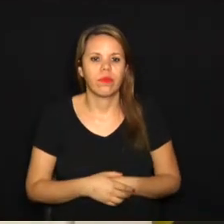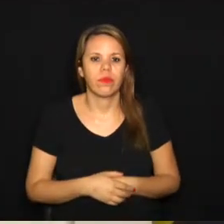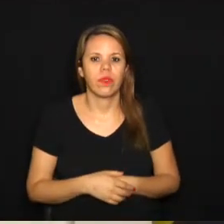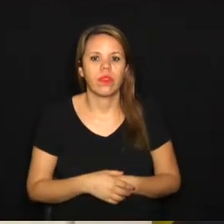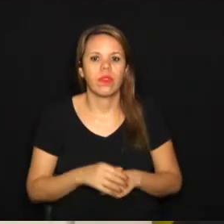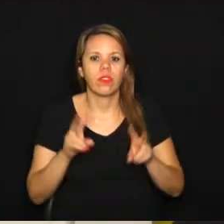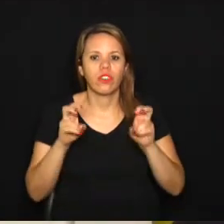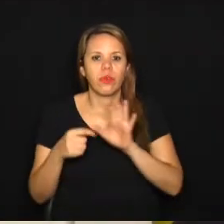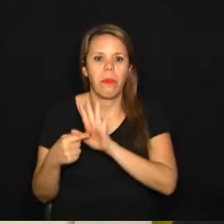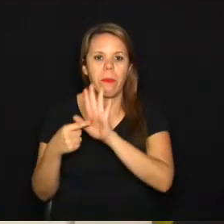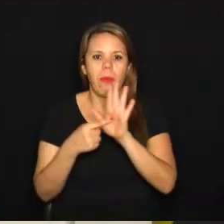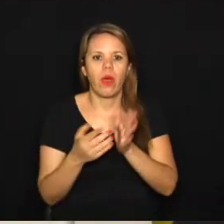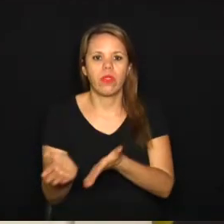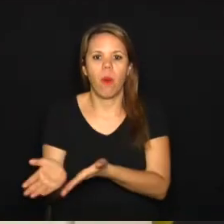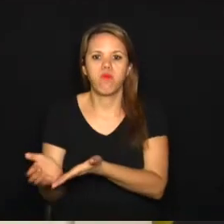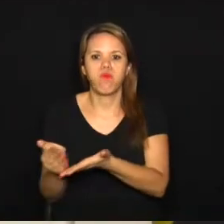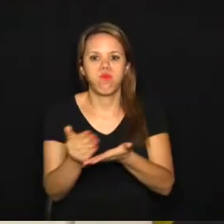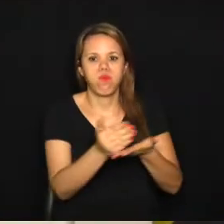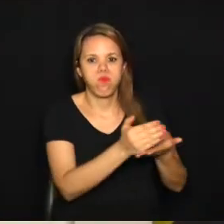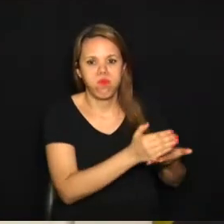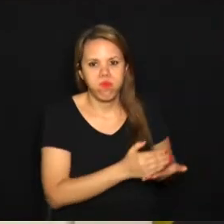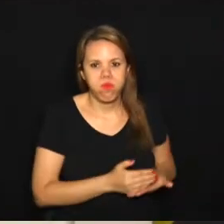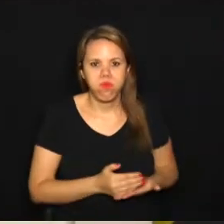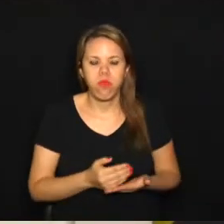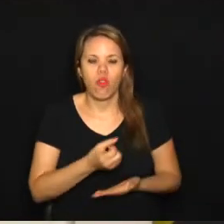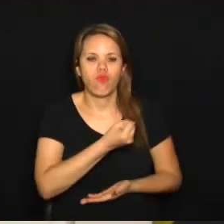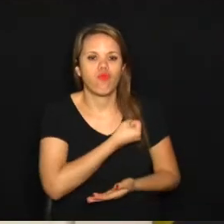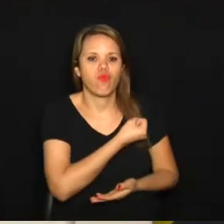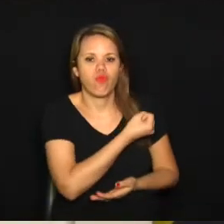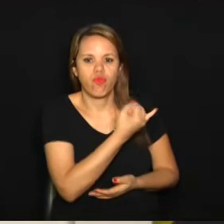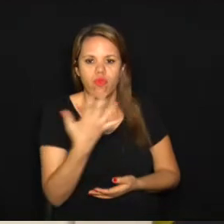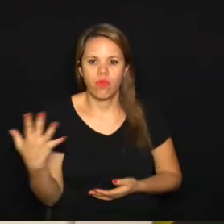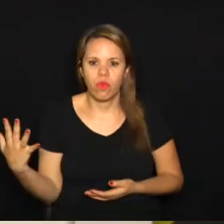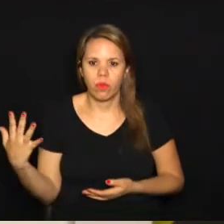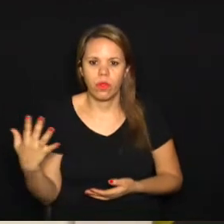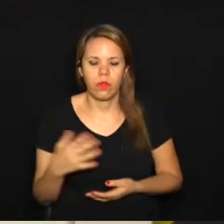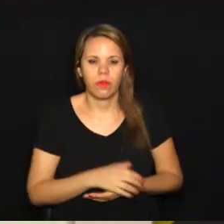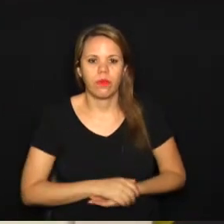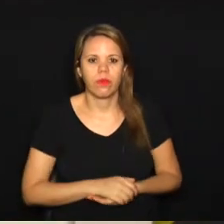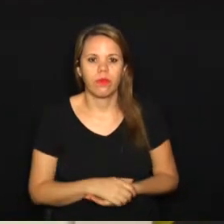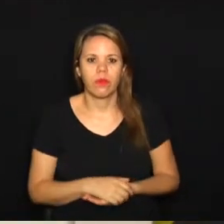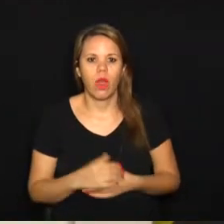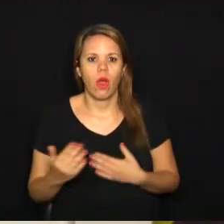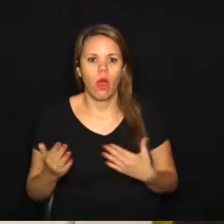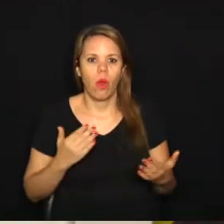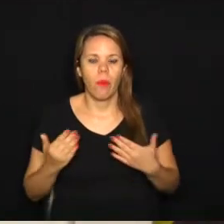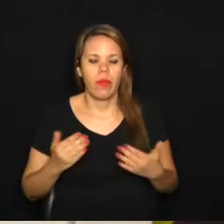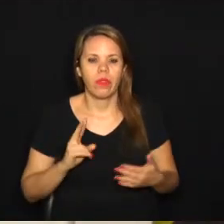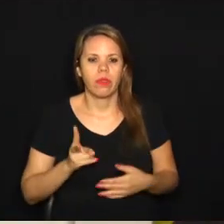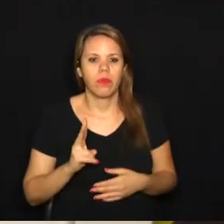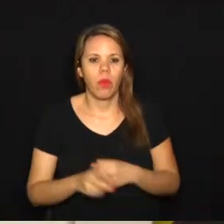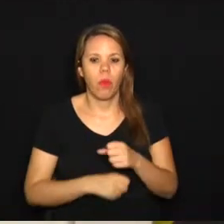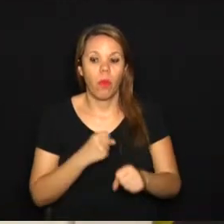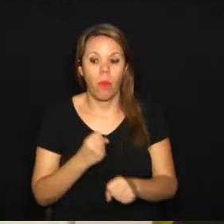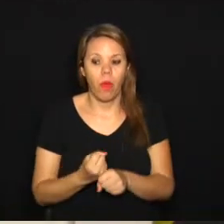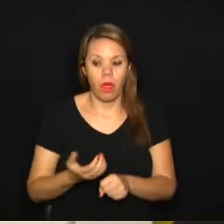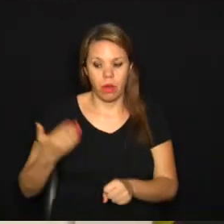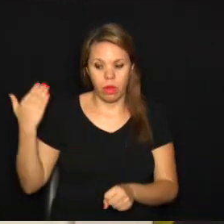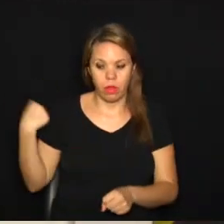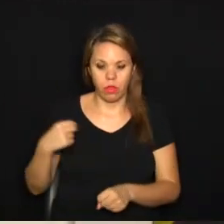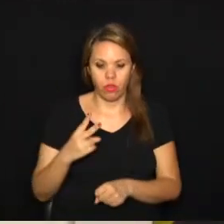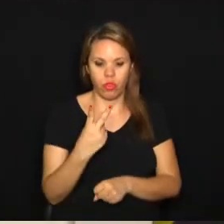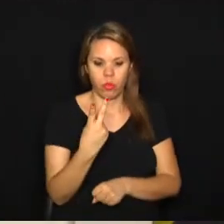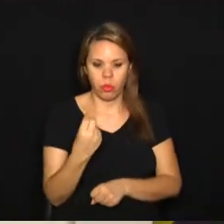arrecadação. Então, a gente vai passar aqui os números da arrecadação, comparado sempre com o ano anterior, né,